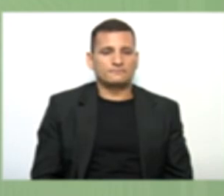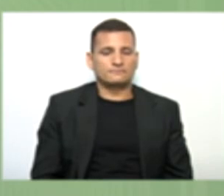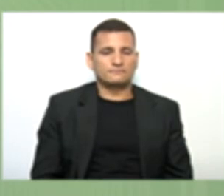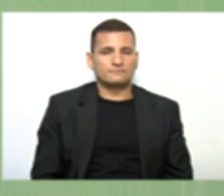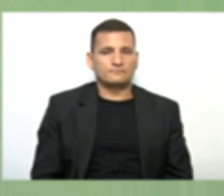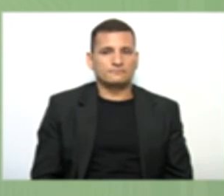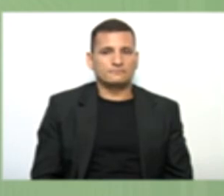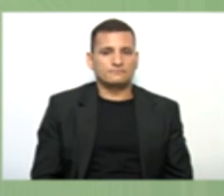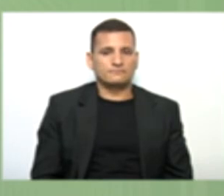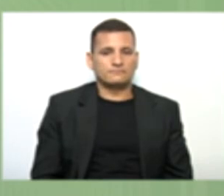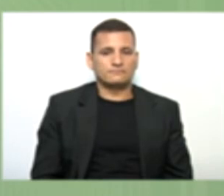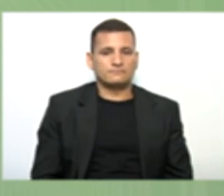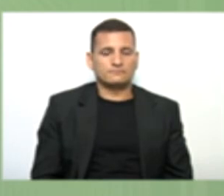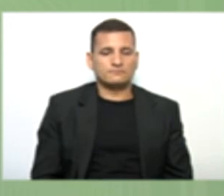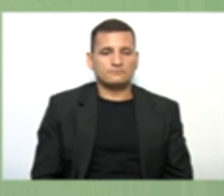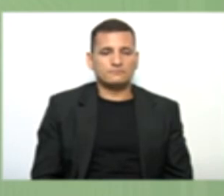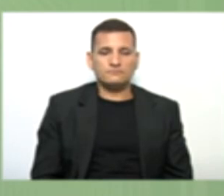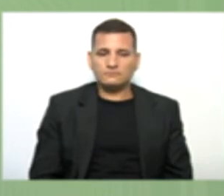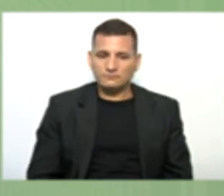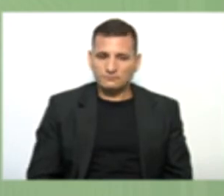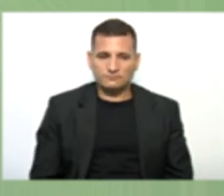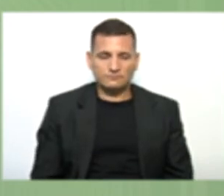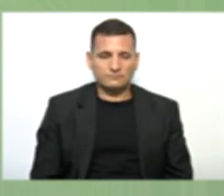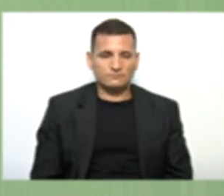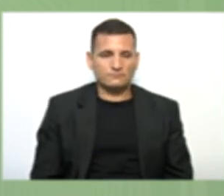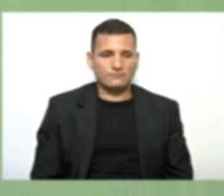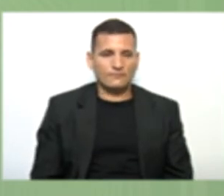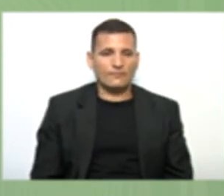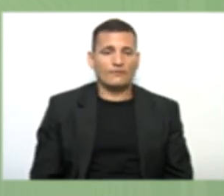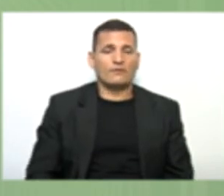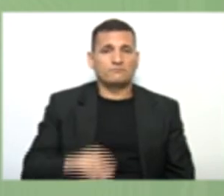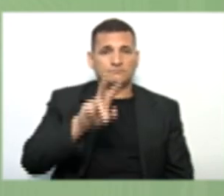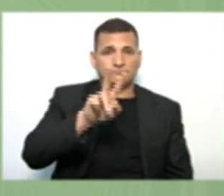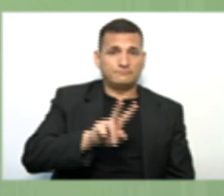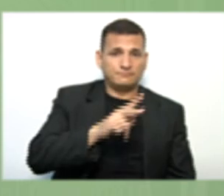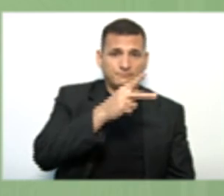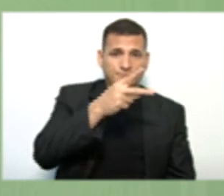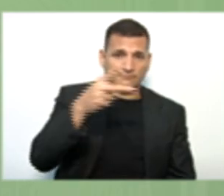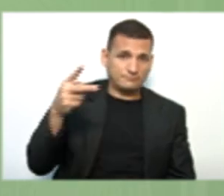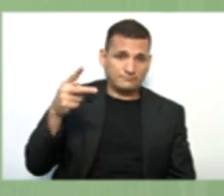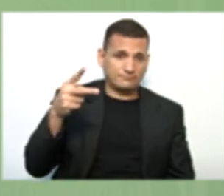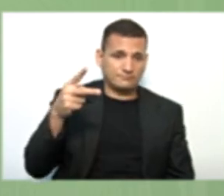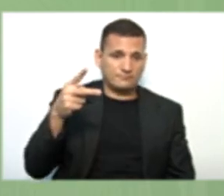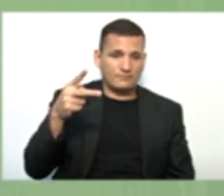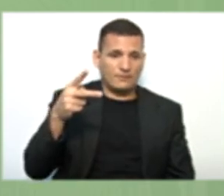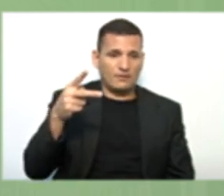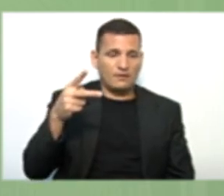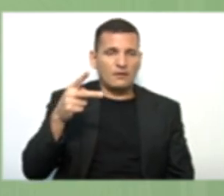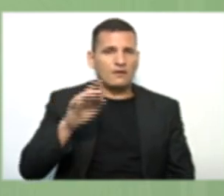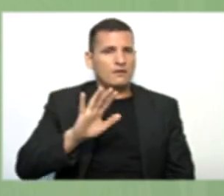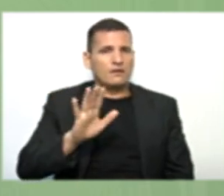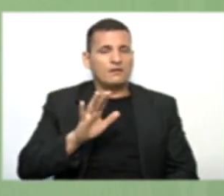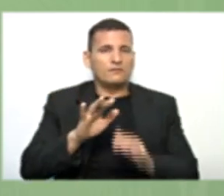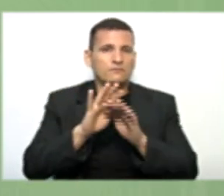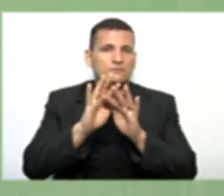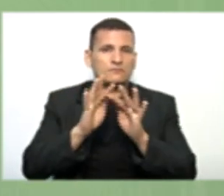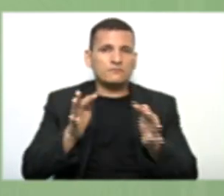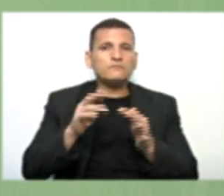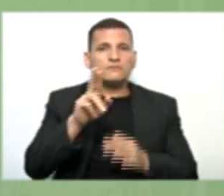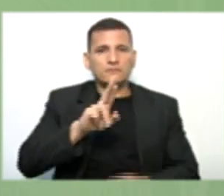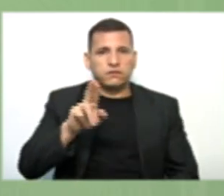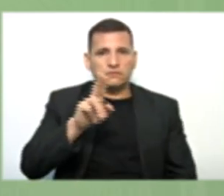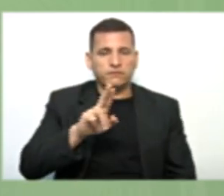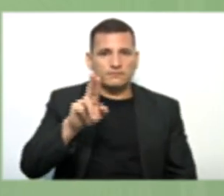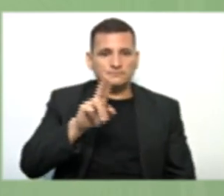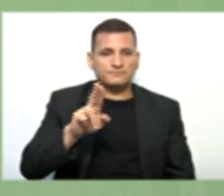uma máquina, não simplesmente como um usuário comum. Jogo da velha. Vamos criar um jogo simples utilizando